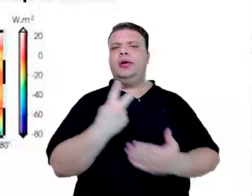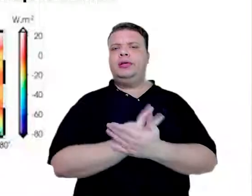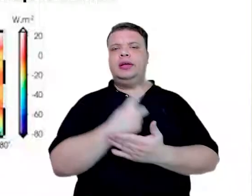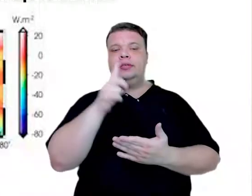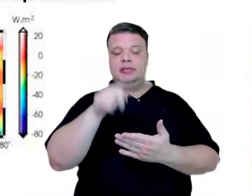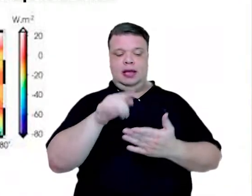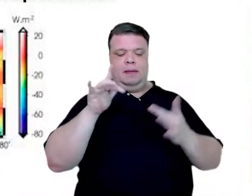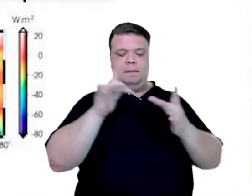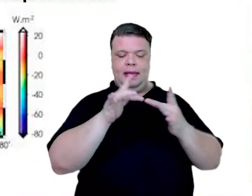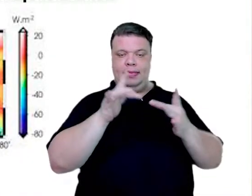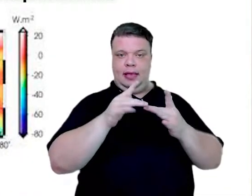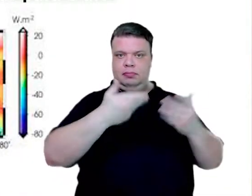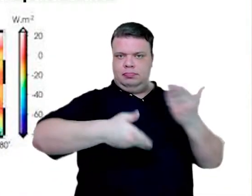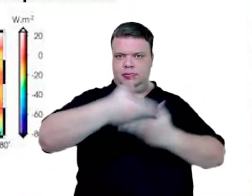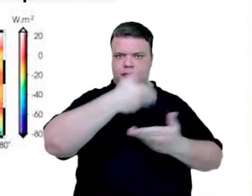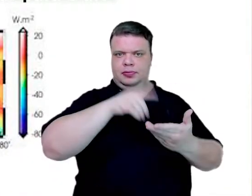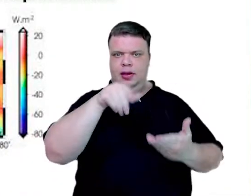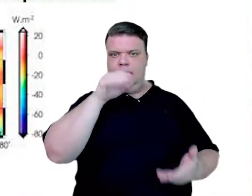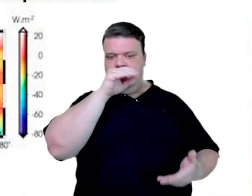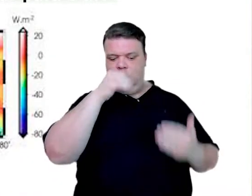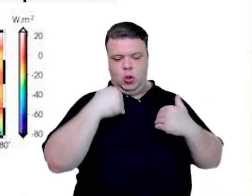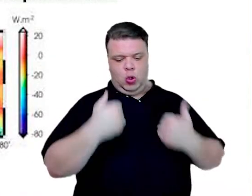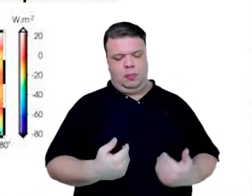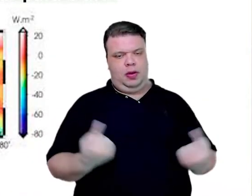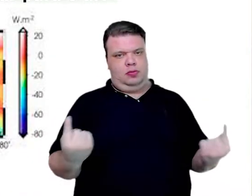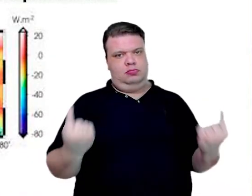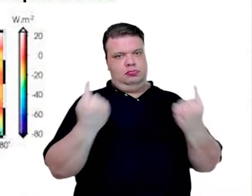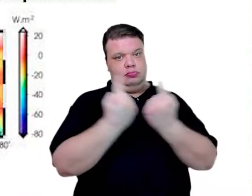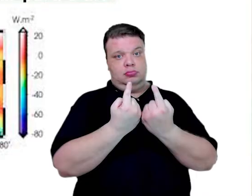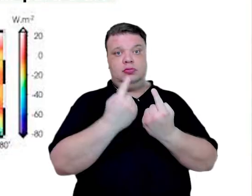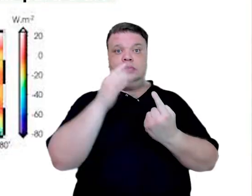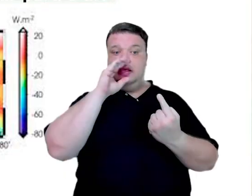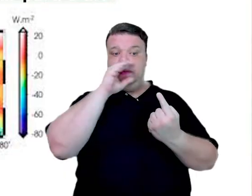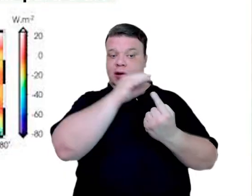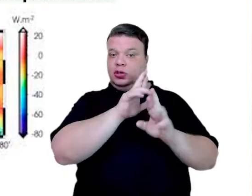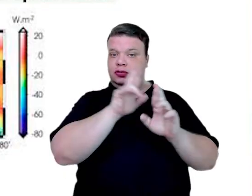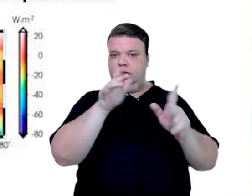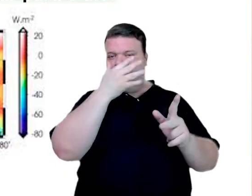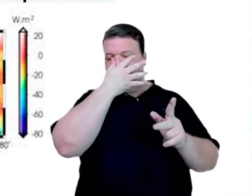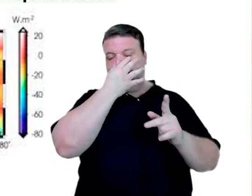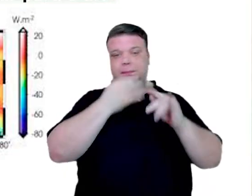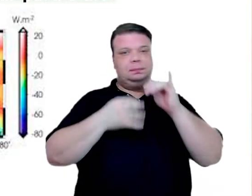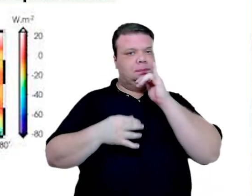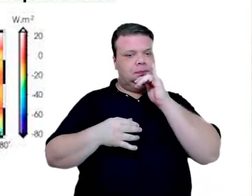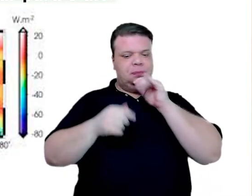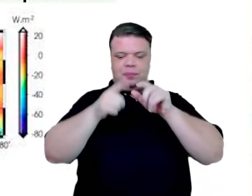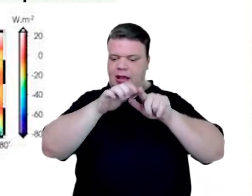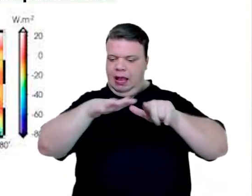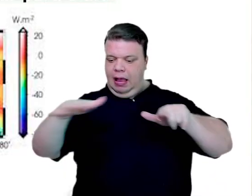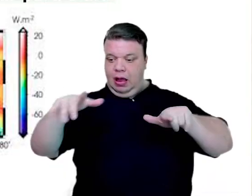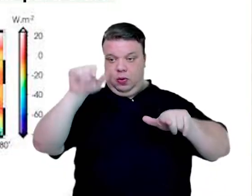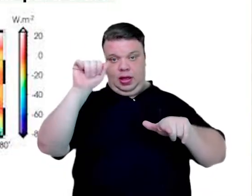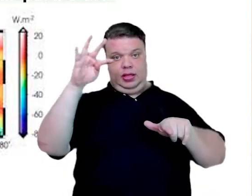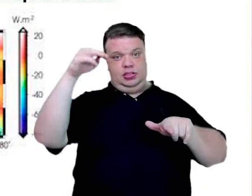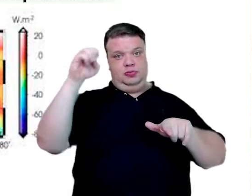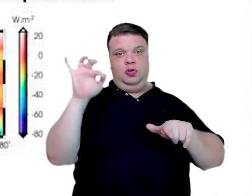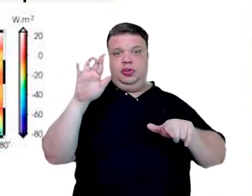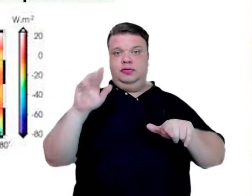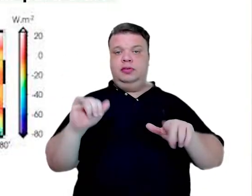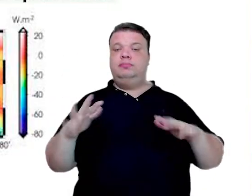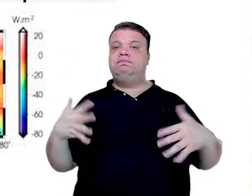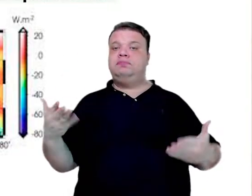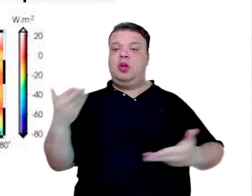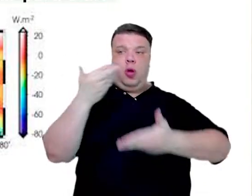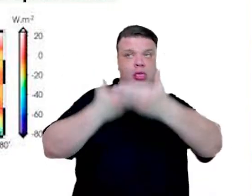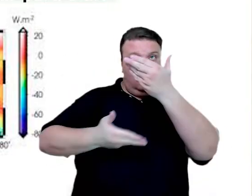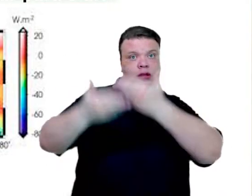sensível. Por definição, é a transferência de calor por contato mecânico entre dois meios a temperaturas diferentes,